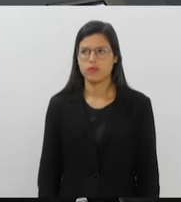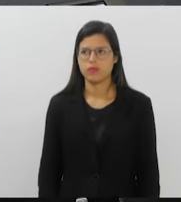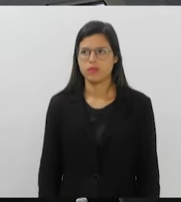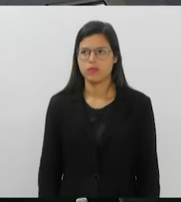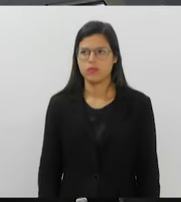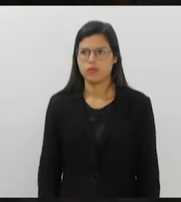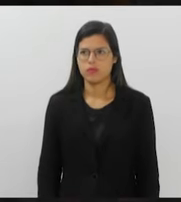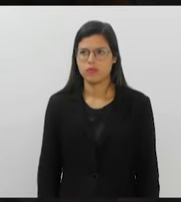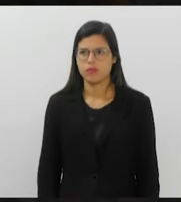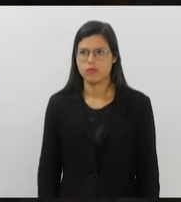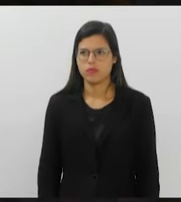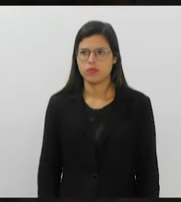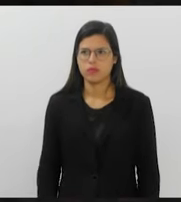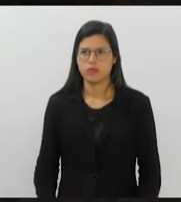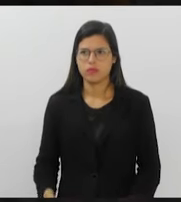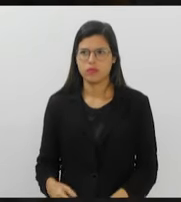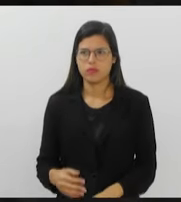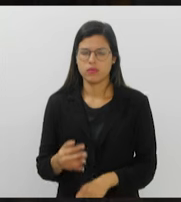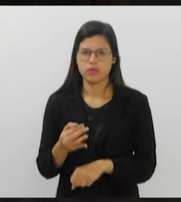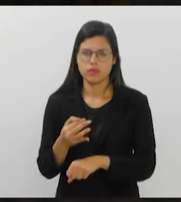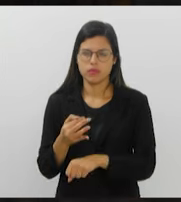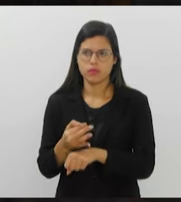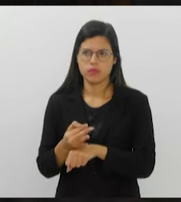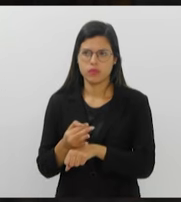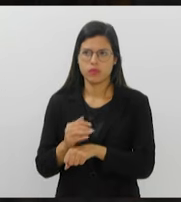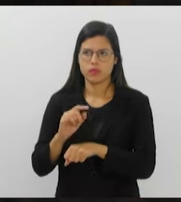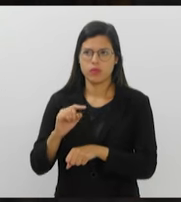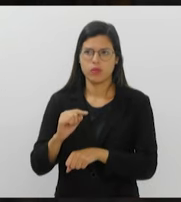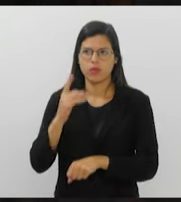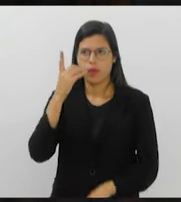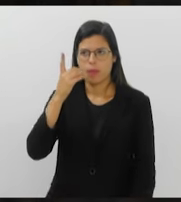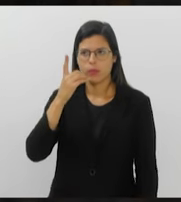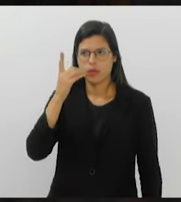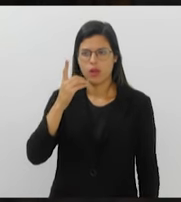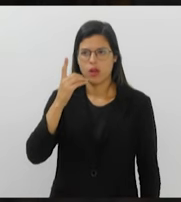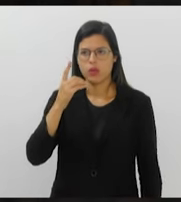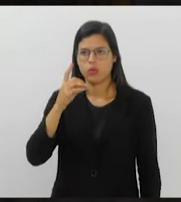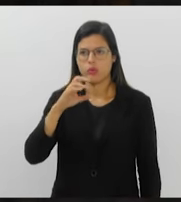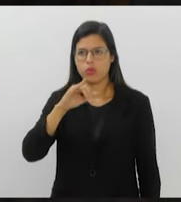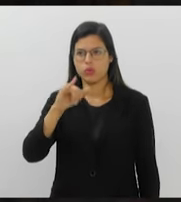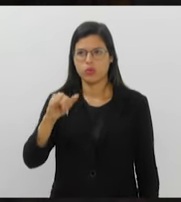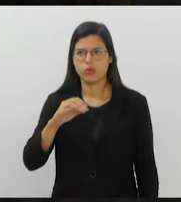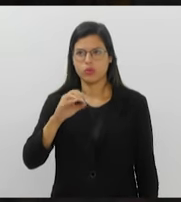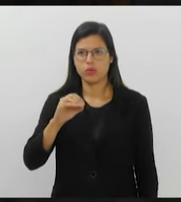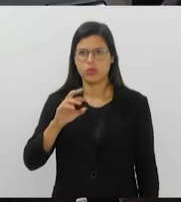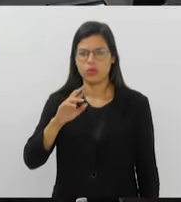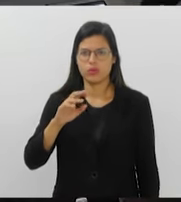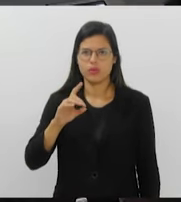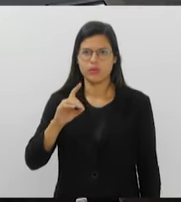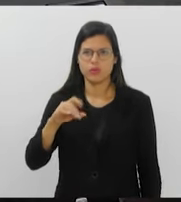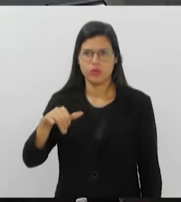Não estando presente, é o nobre deputado Renan Jordi.